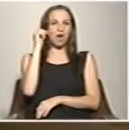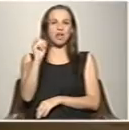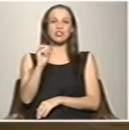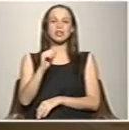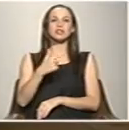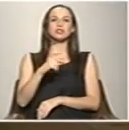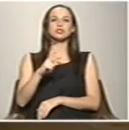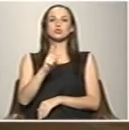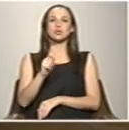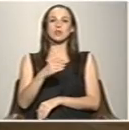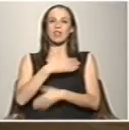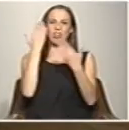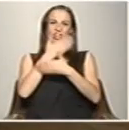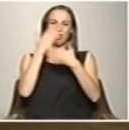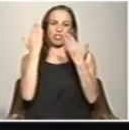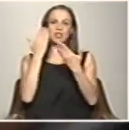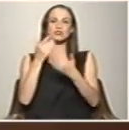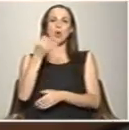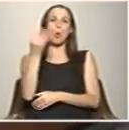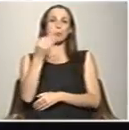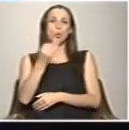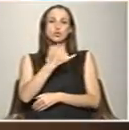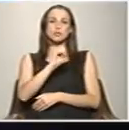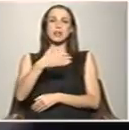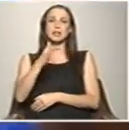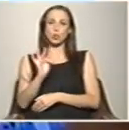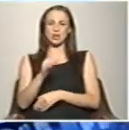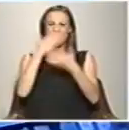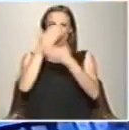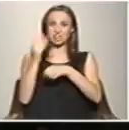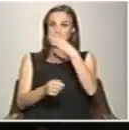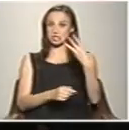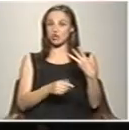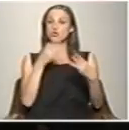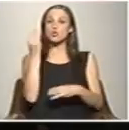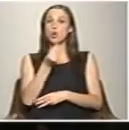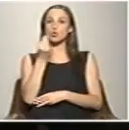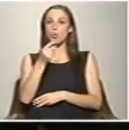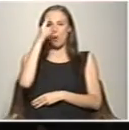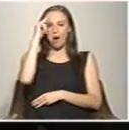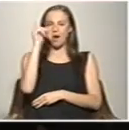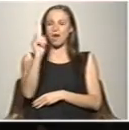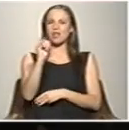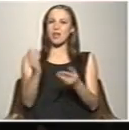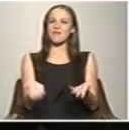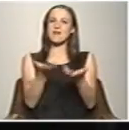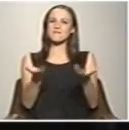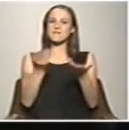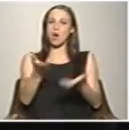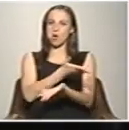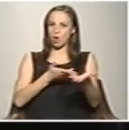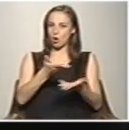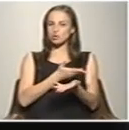3-Day Startup Porto 2014. 3 dias onde estudantes com ideias de elevado potencial de negócio recebem